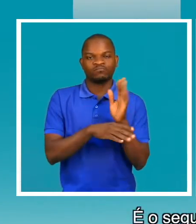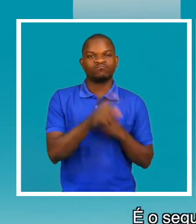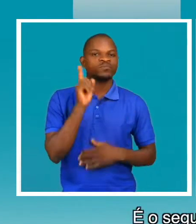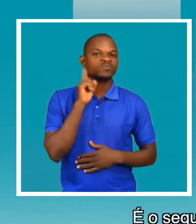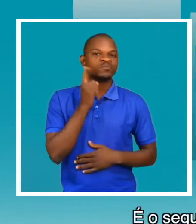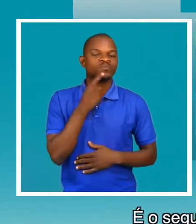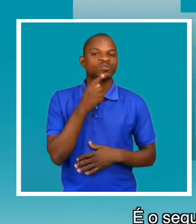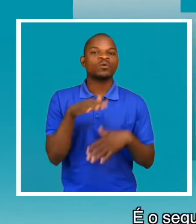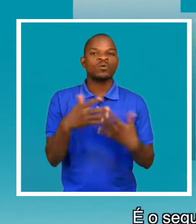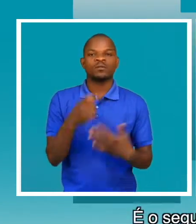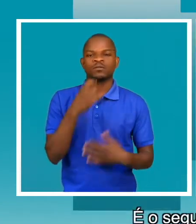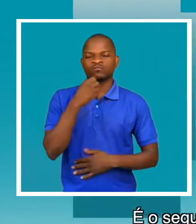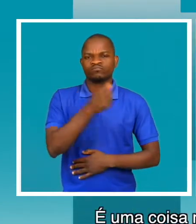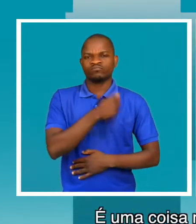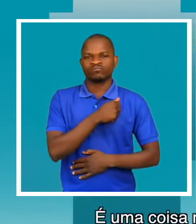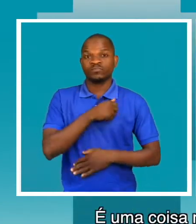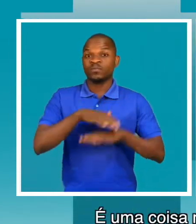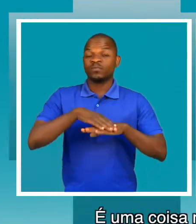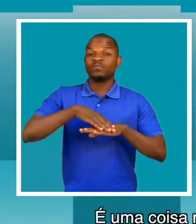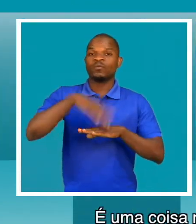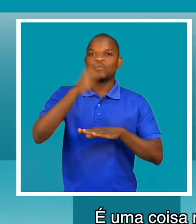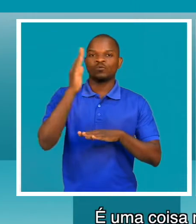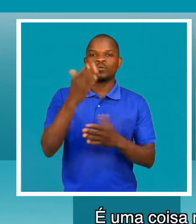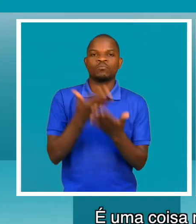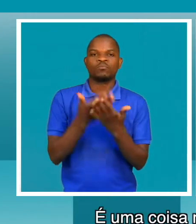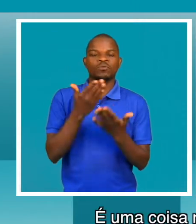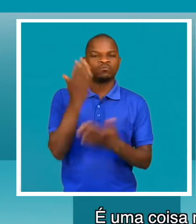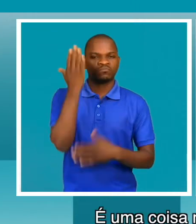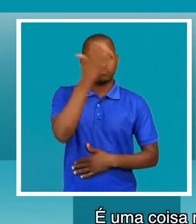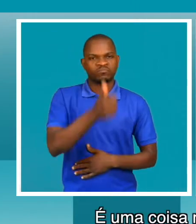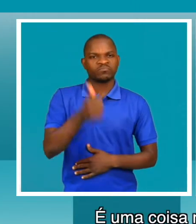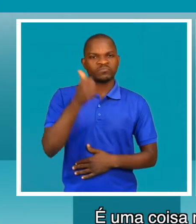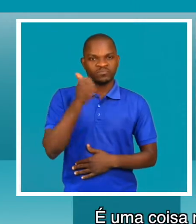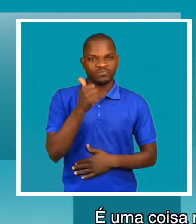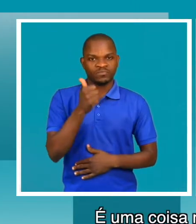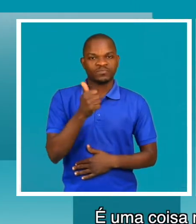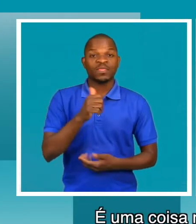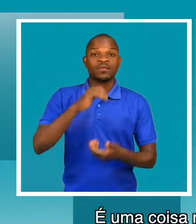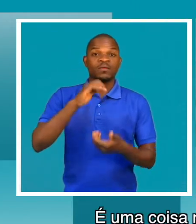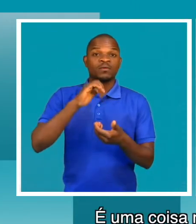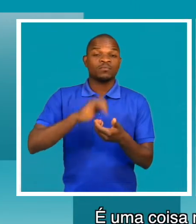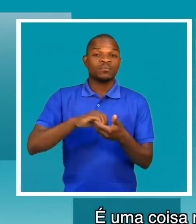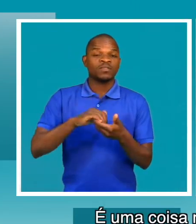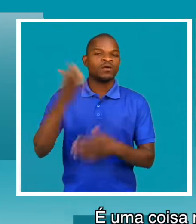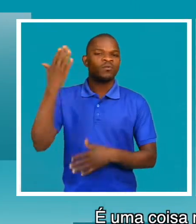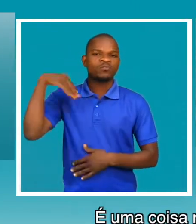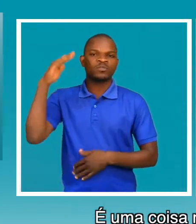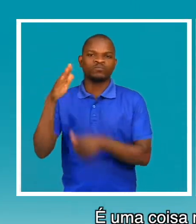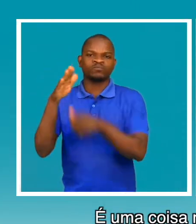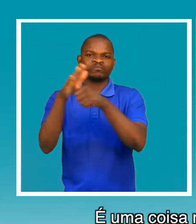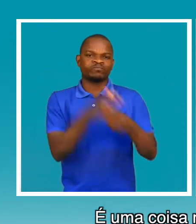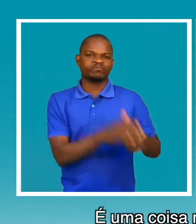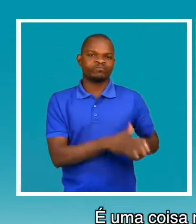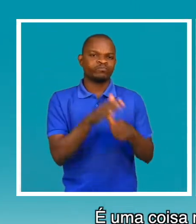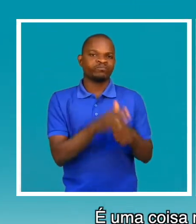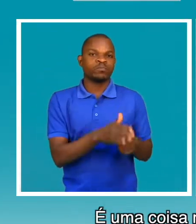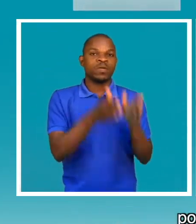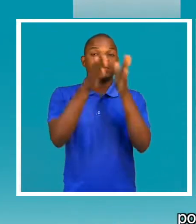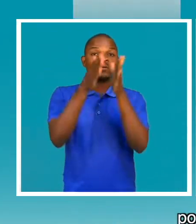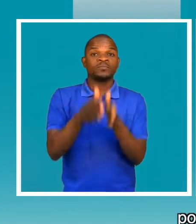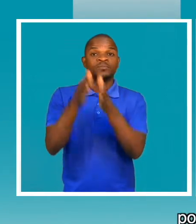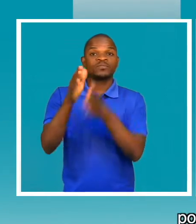seguinte, eu gostei da iniciativa, é uma coisa muito bonita, porque parecia que estavam a excluir os